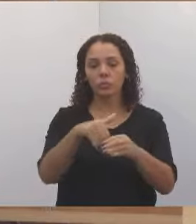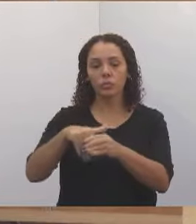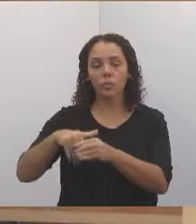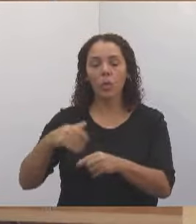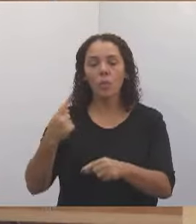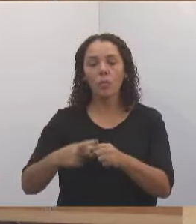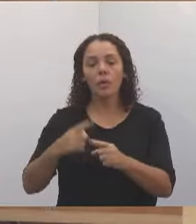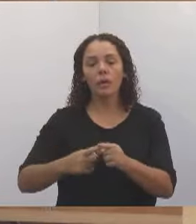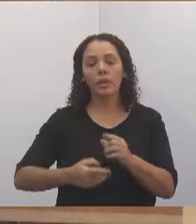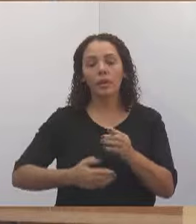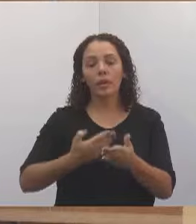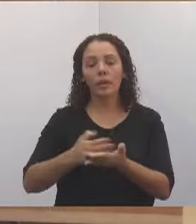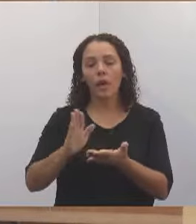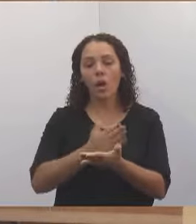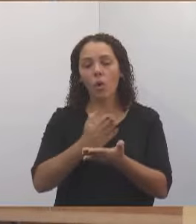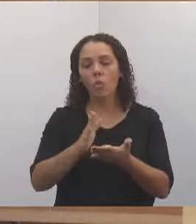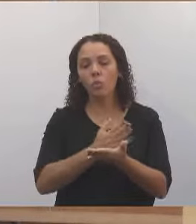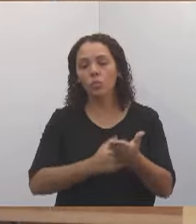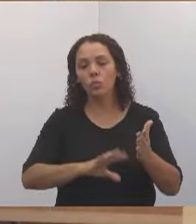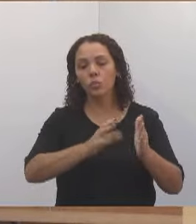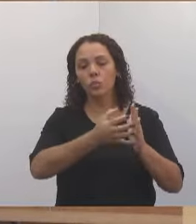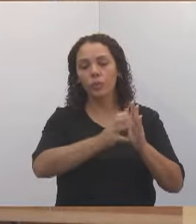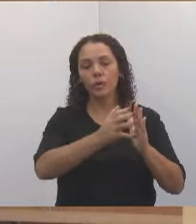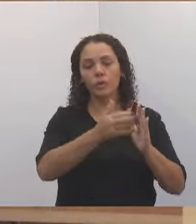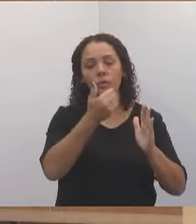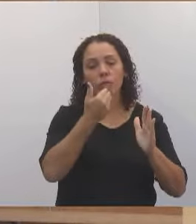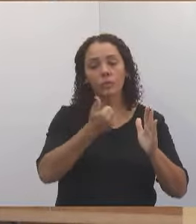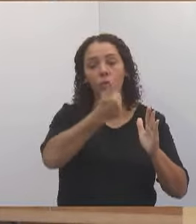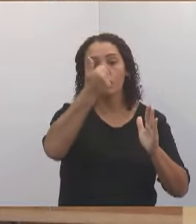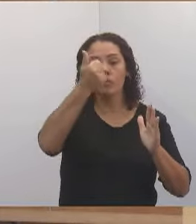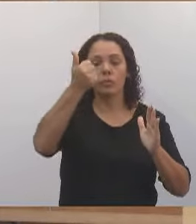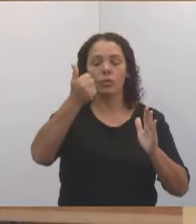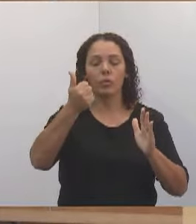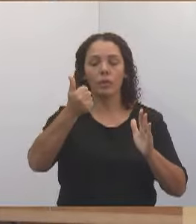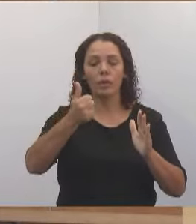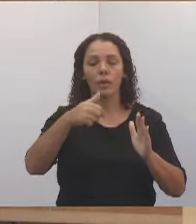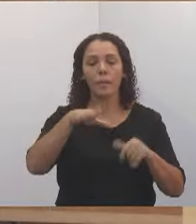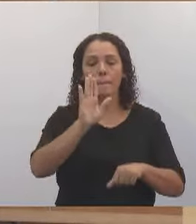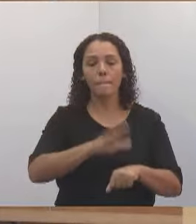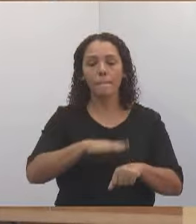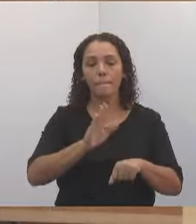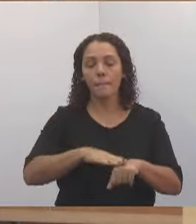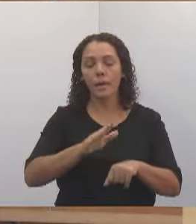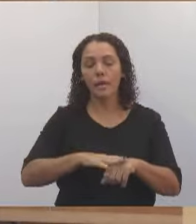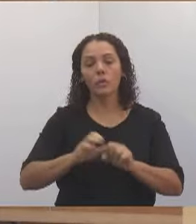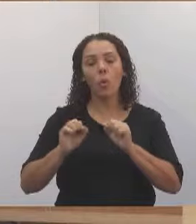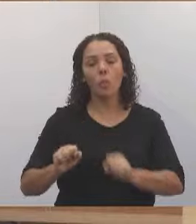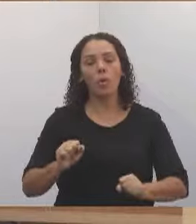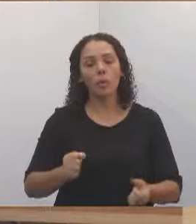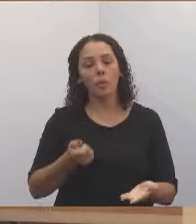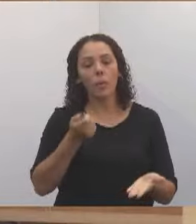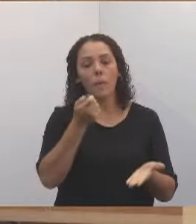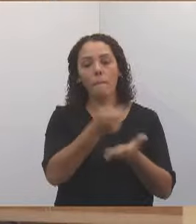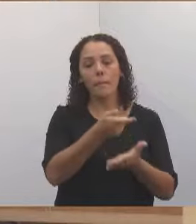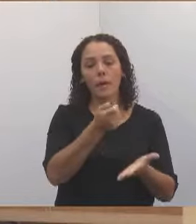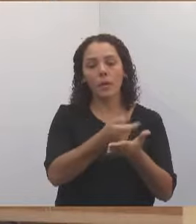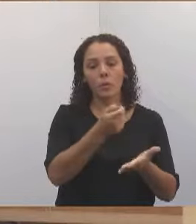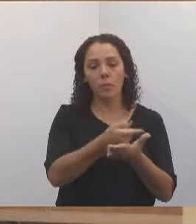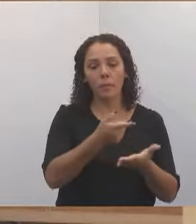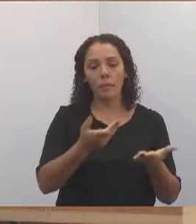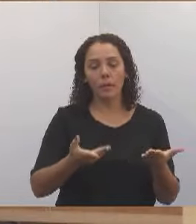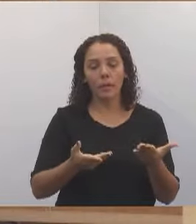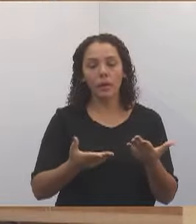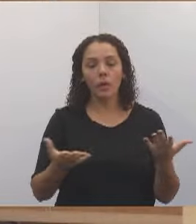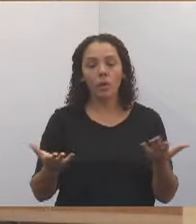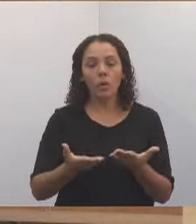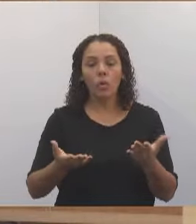do que a outra? Por que que alguns partidos têm mais condições financeiras, sendo que os partidos hoje